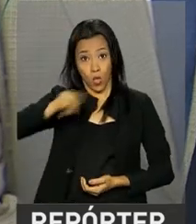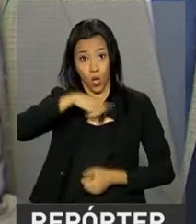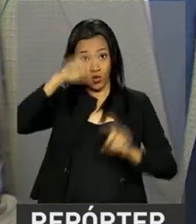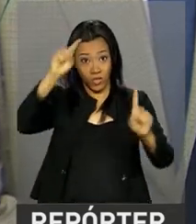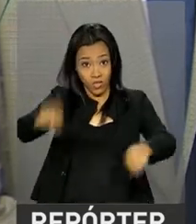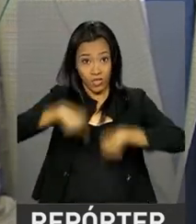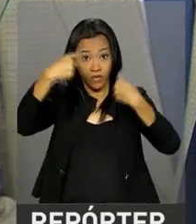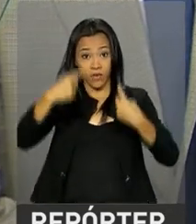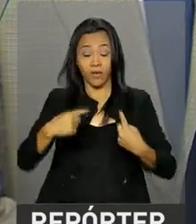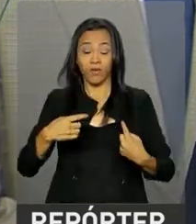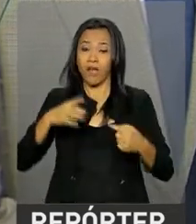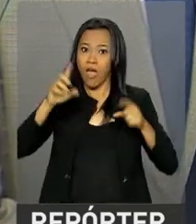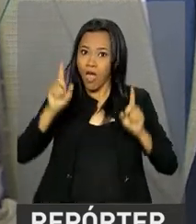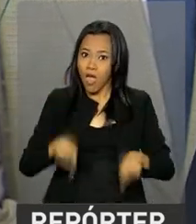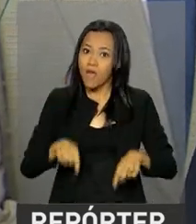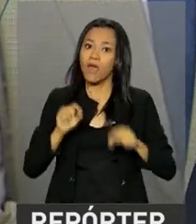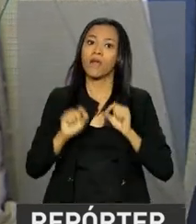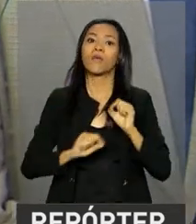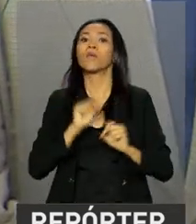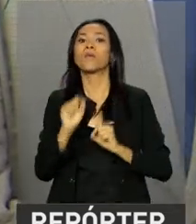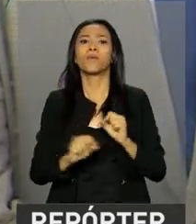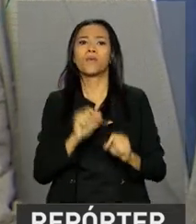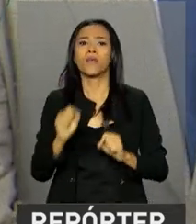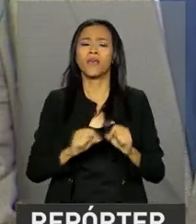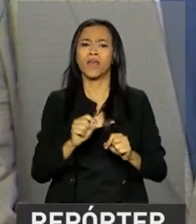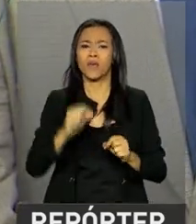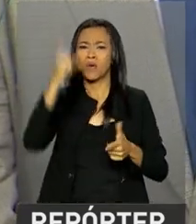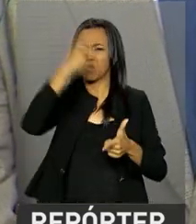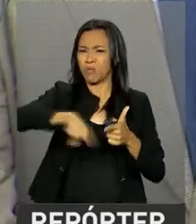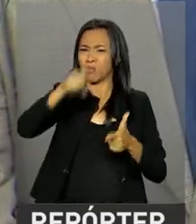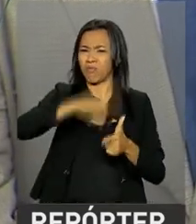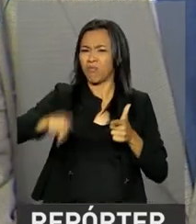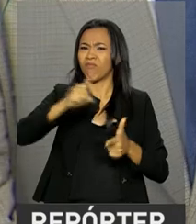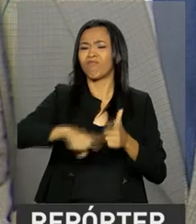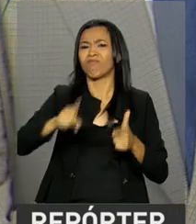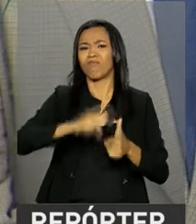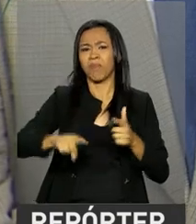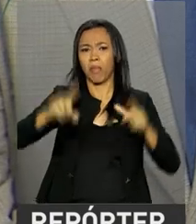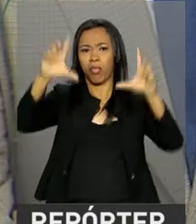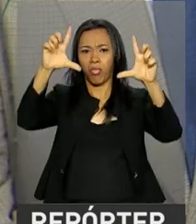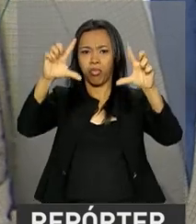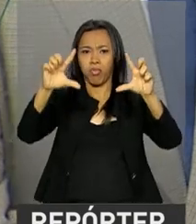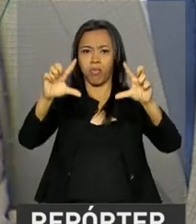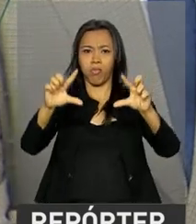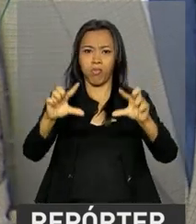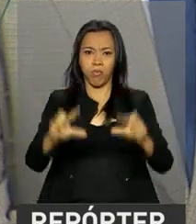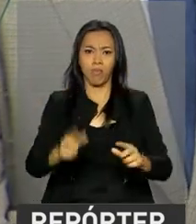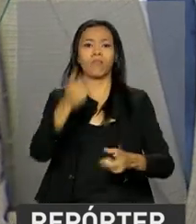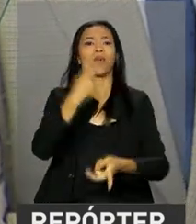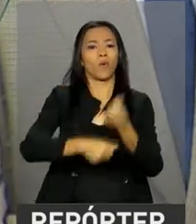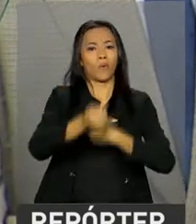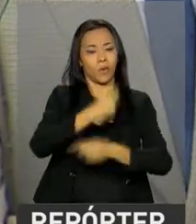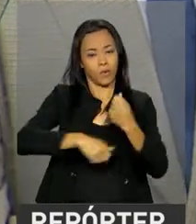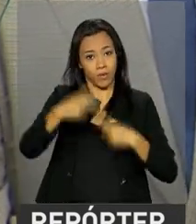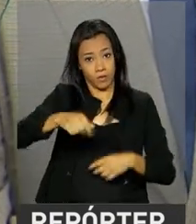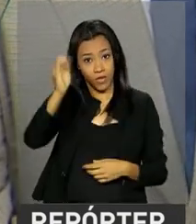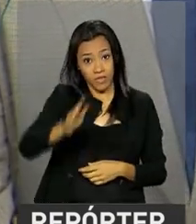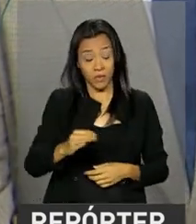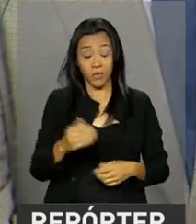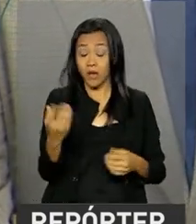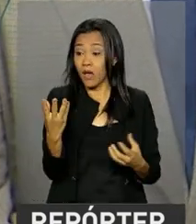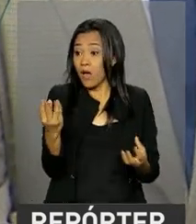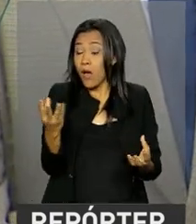é estancar o processo de queda livre na atividade econômica, que tem levado ao aumento do